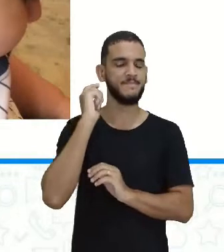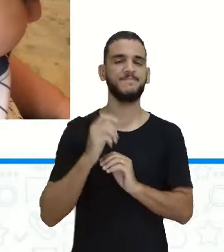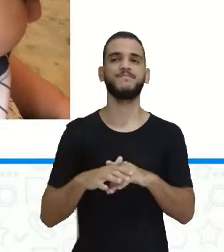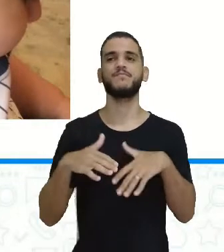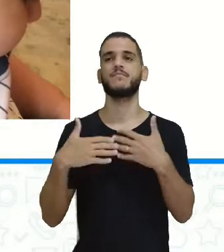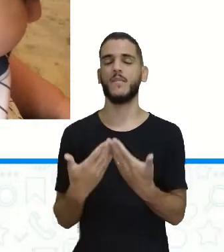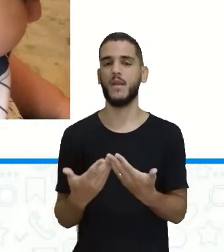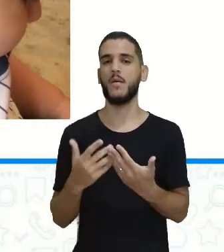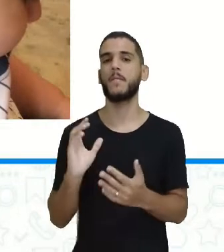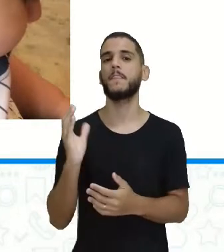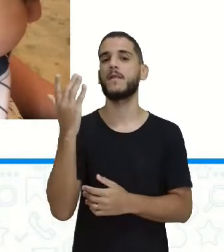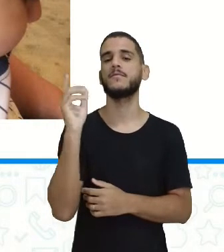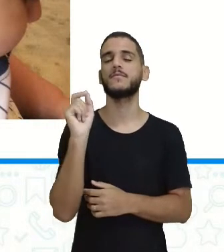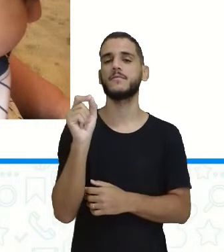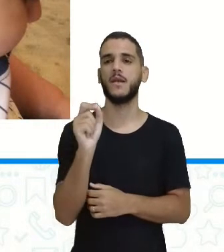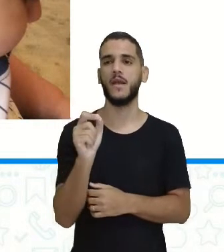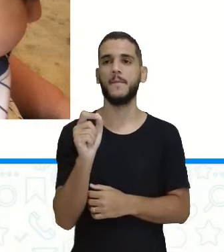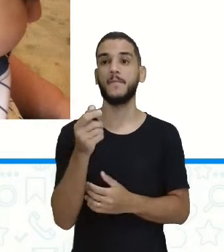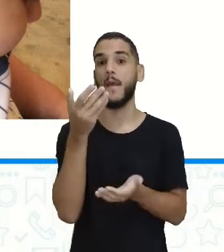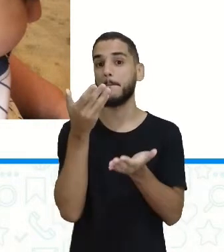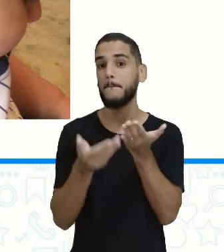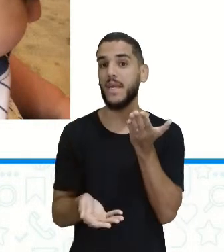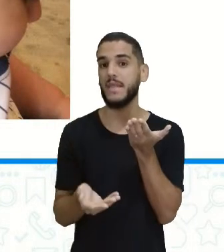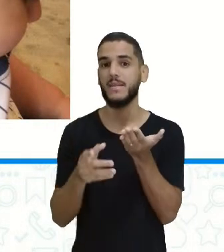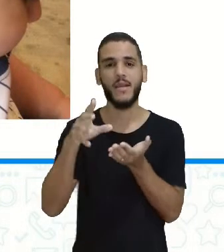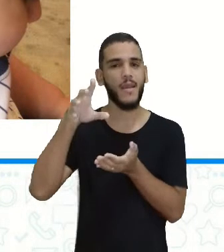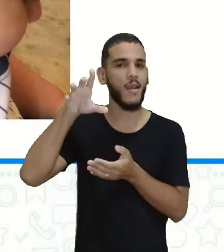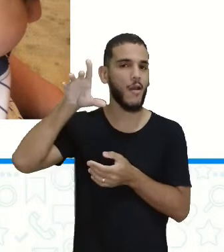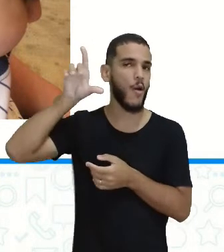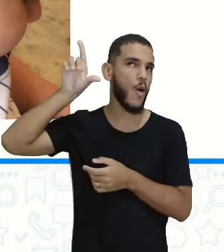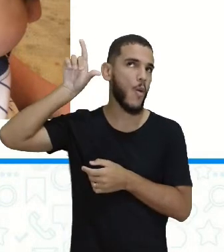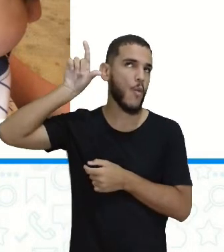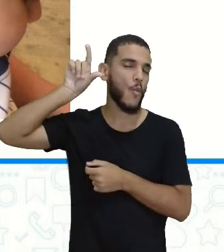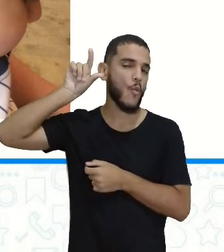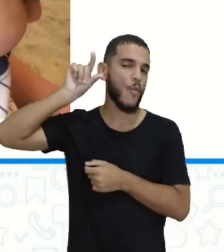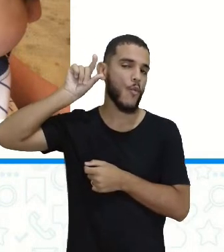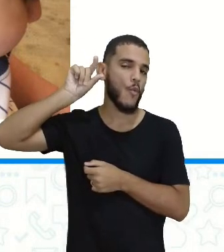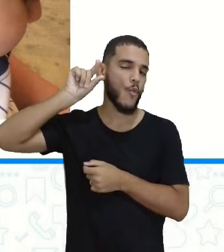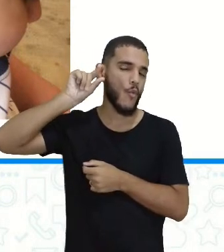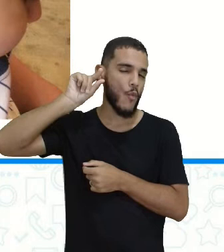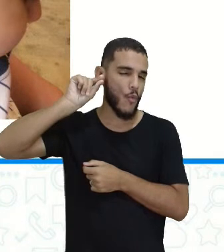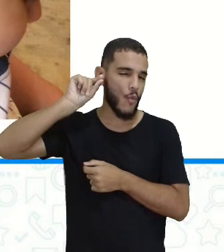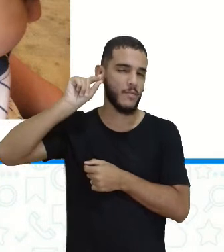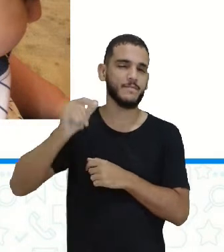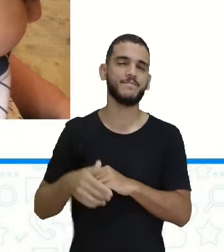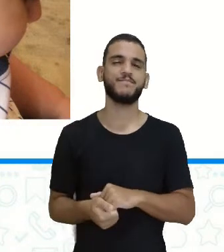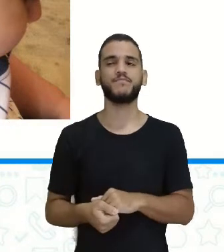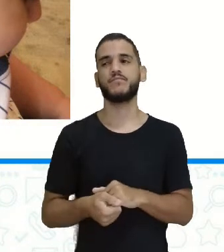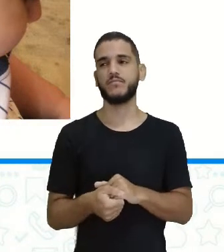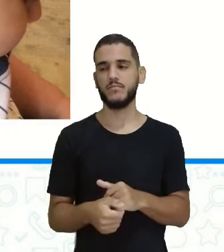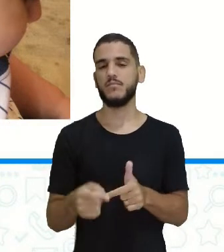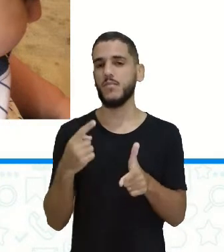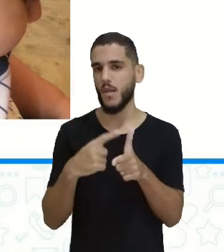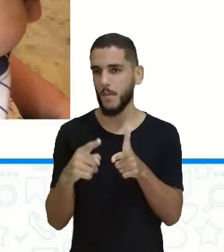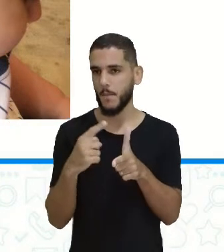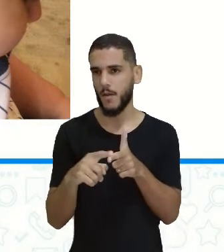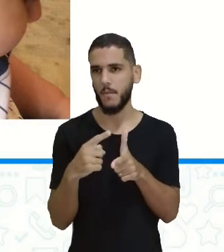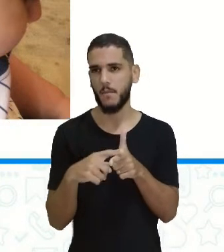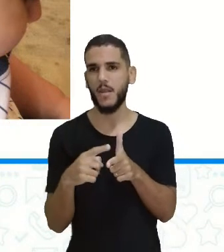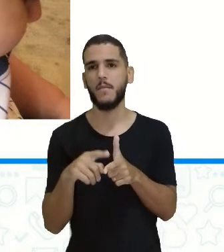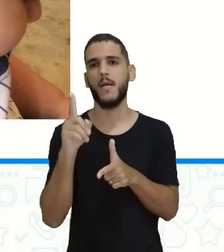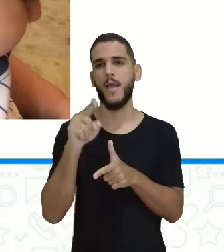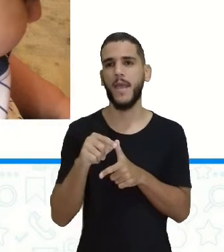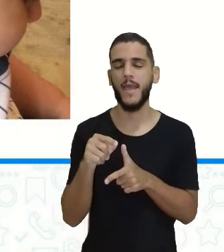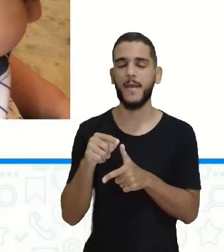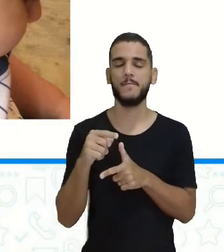pode ocasionar na perda auditiva. Olha como está essa criancinha aí. Quando o problema é relacionado com a orelha média ou externa,